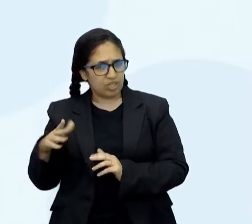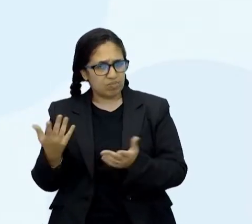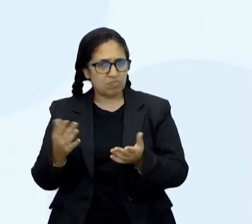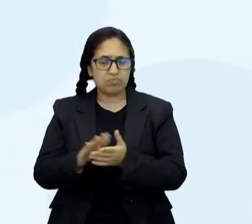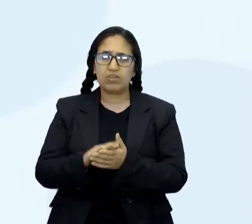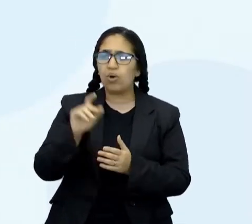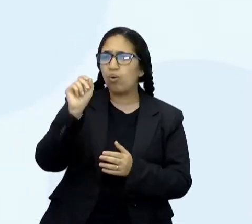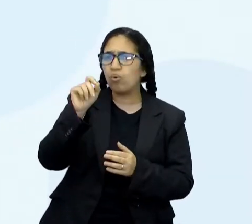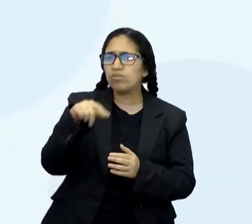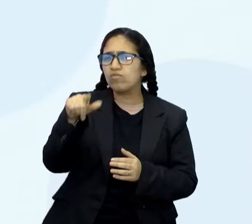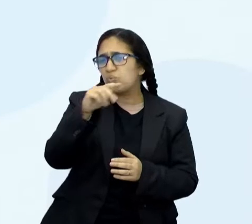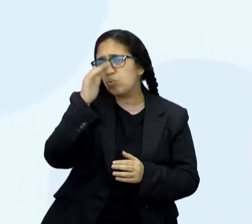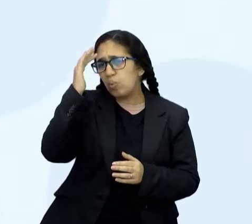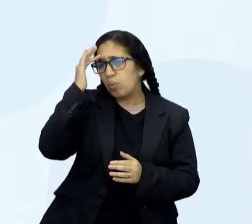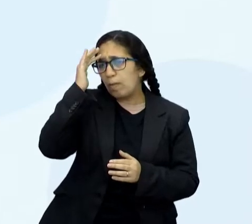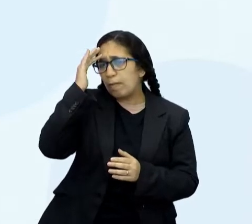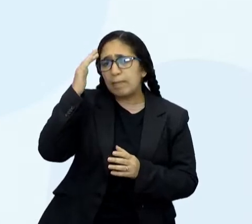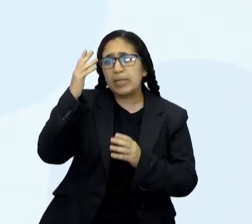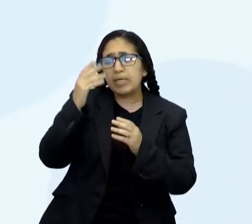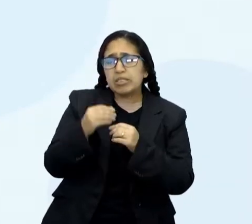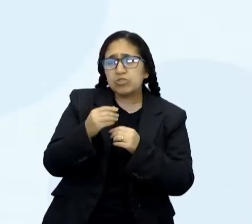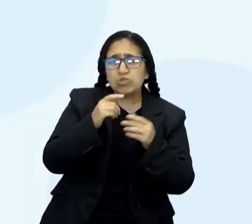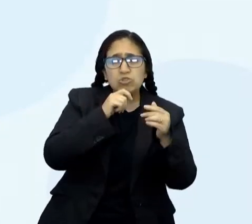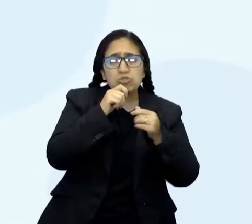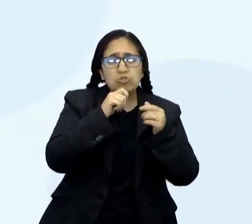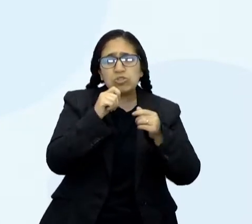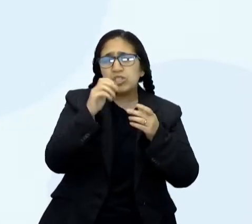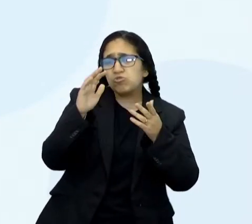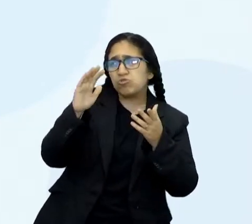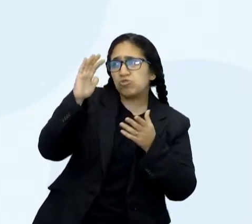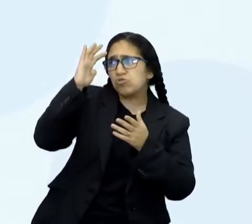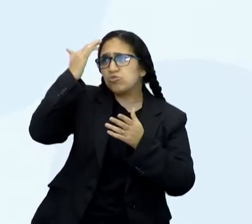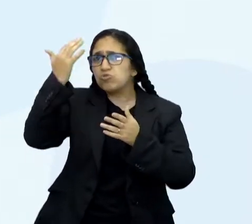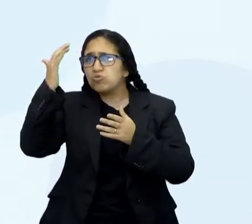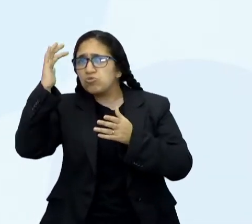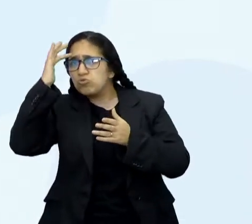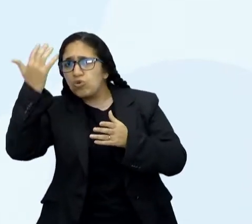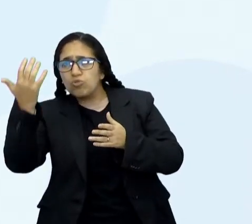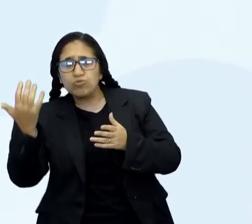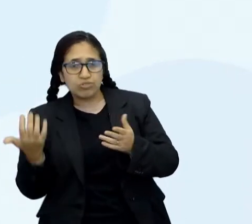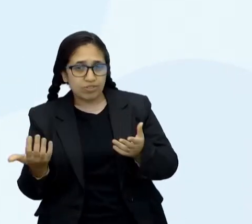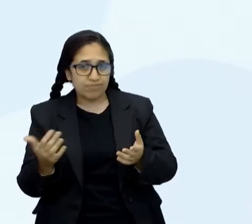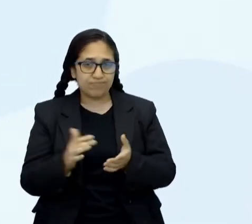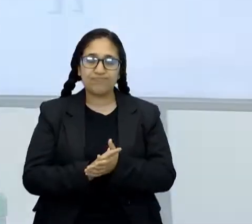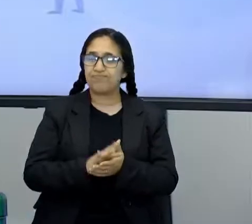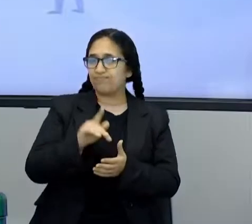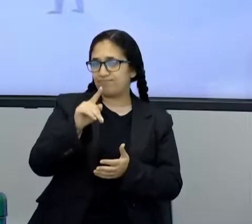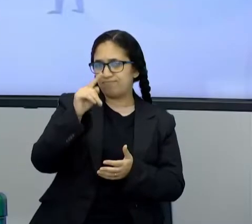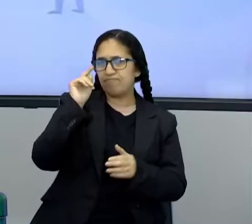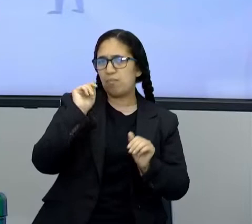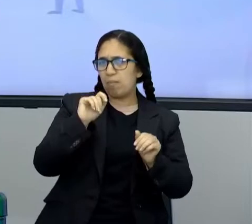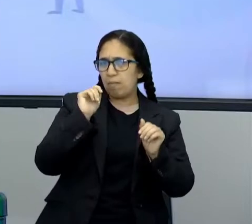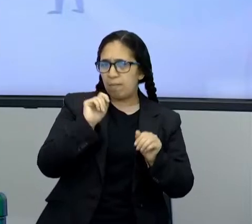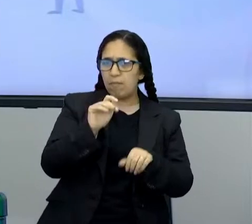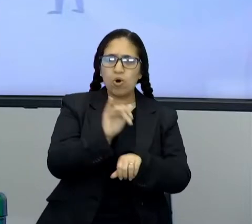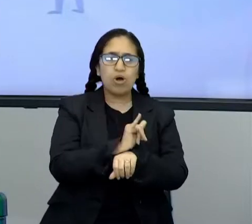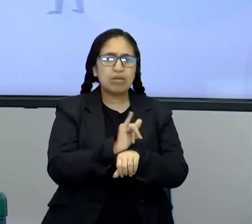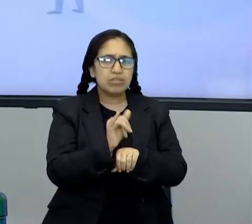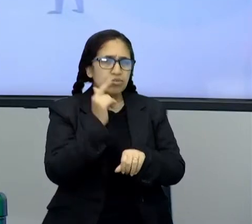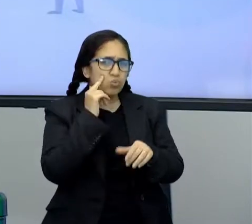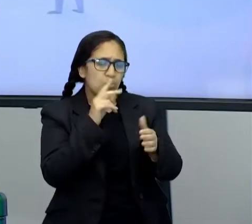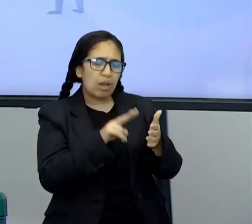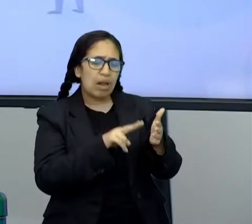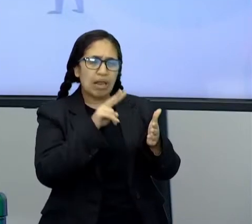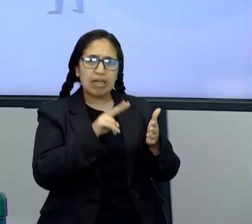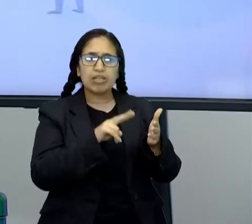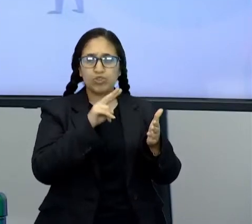você compreende por jornalismo de soluções, né? Então, aí vocês podem utilizar as estratégias de leitura,